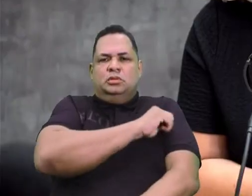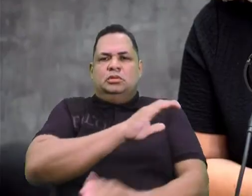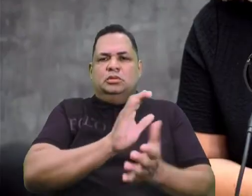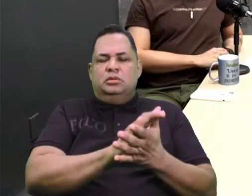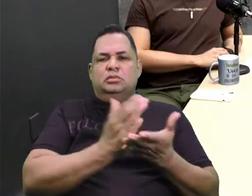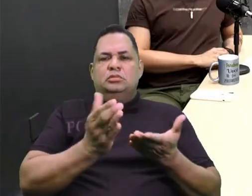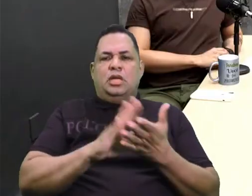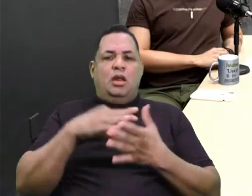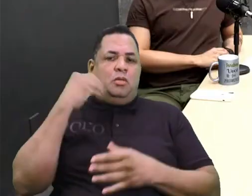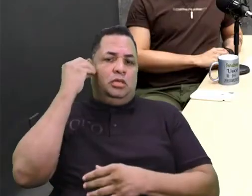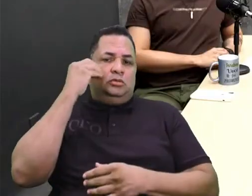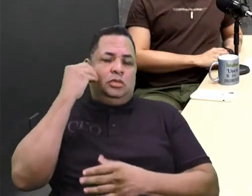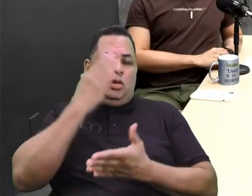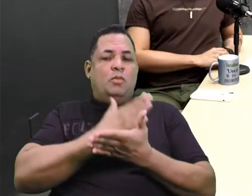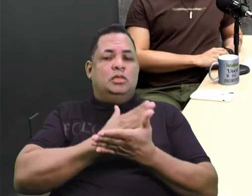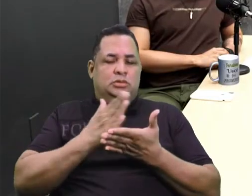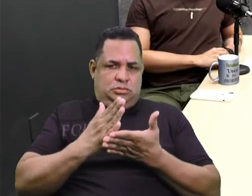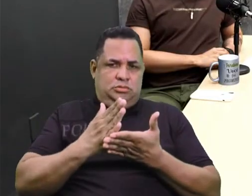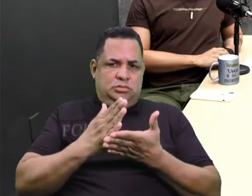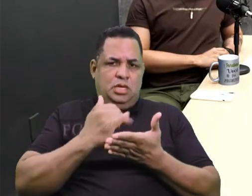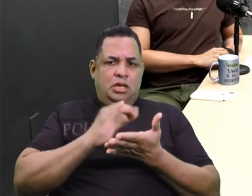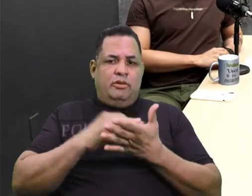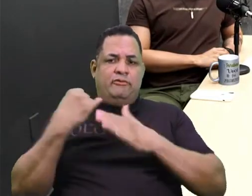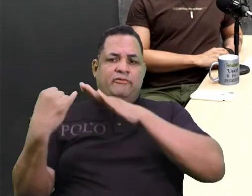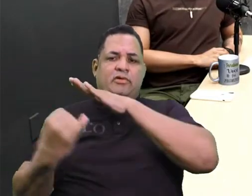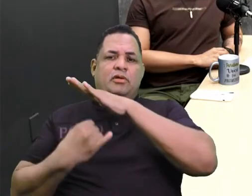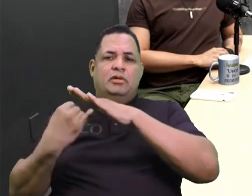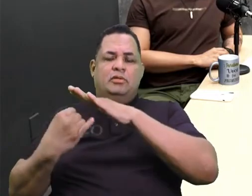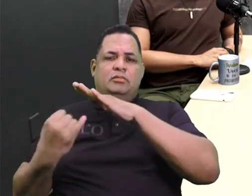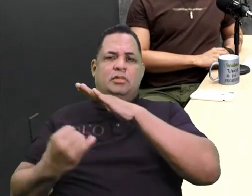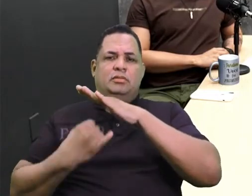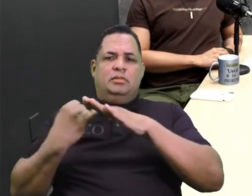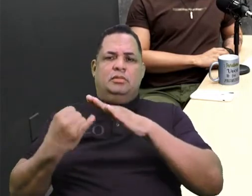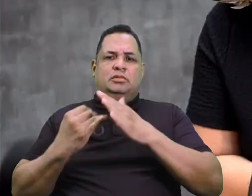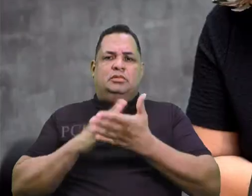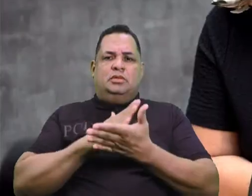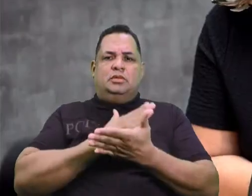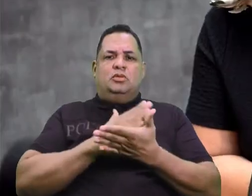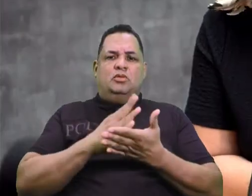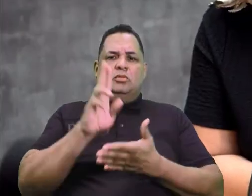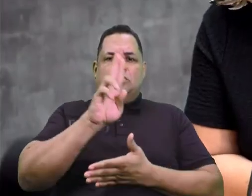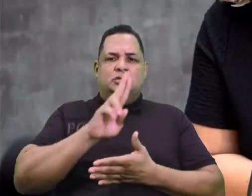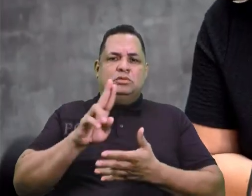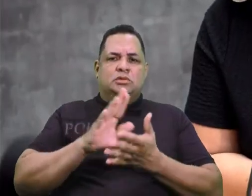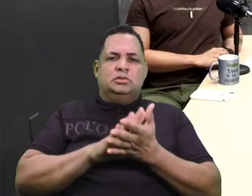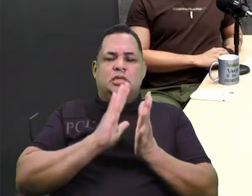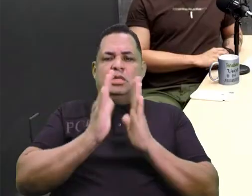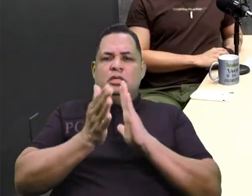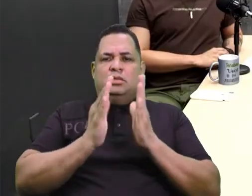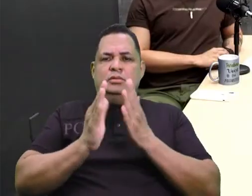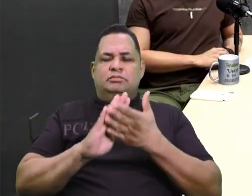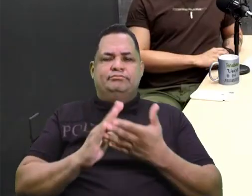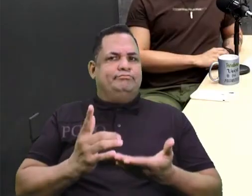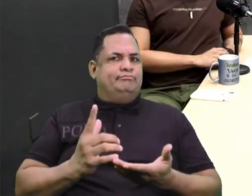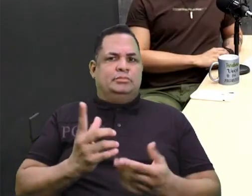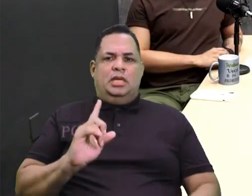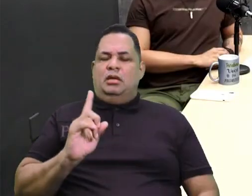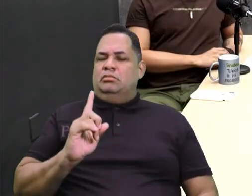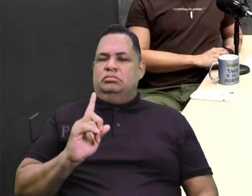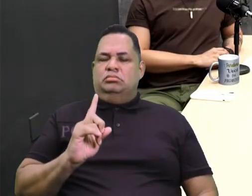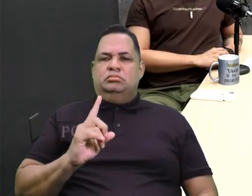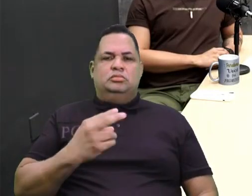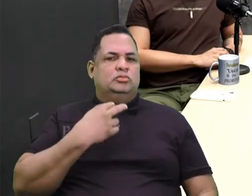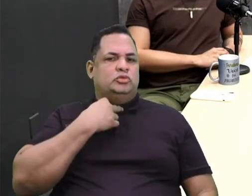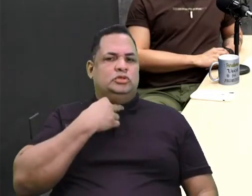Era uma experiência meio informal. Na verdade, era uma experiência informal. Isso. Mas foi aí que começou a usar a língua de sinais, professora? Não. Ainda não foi? Ainda